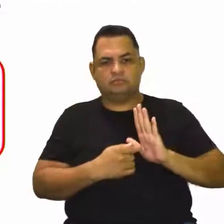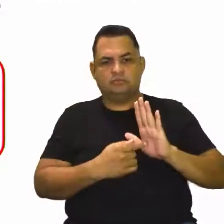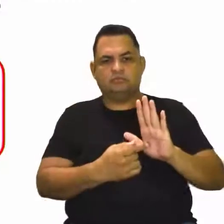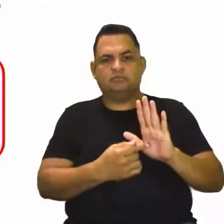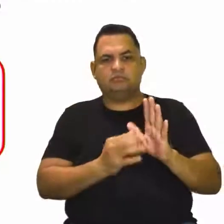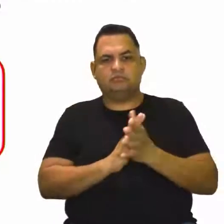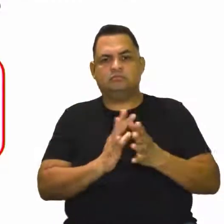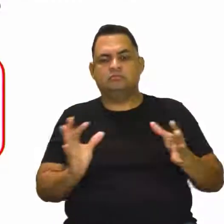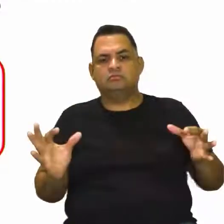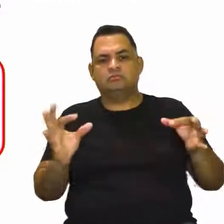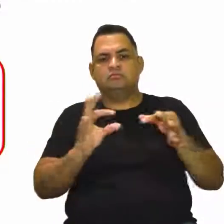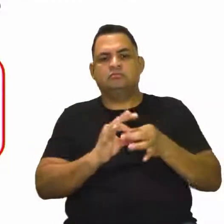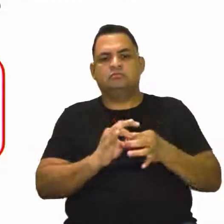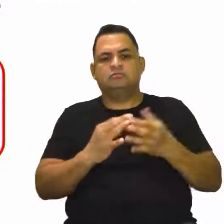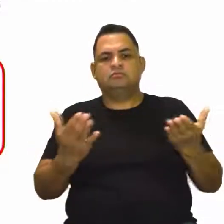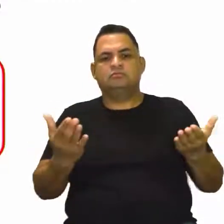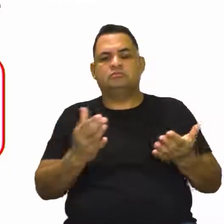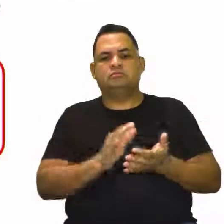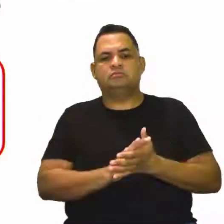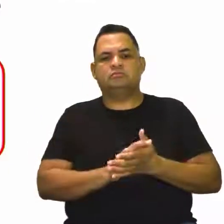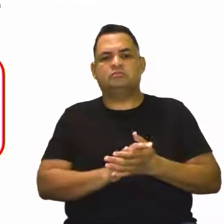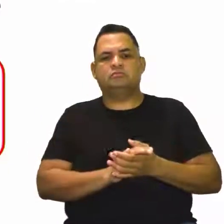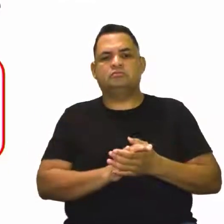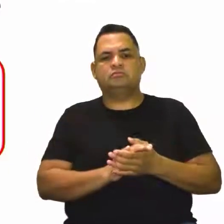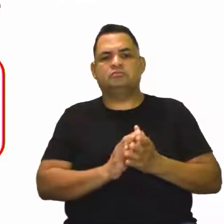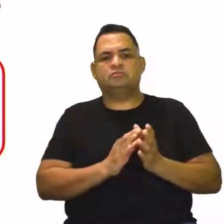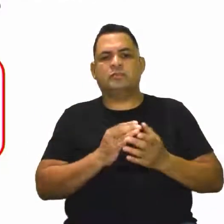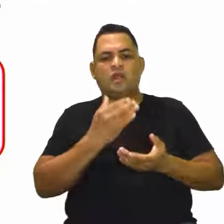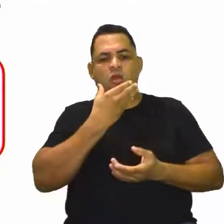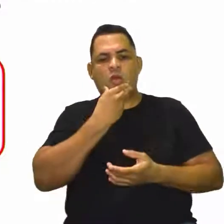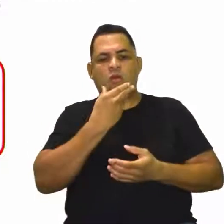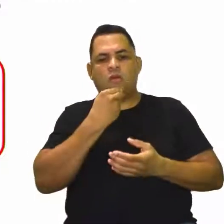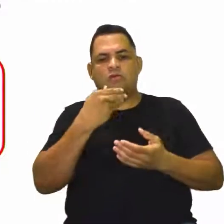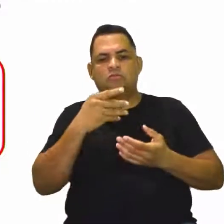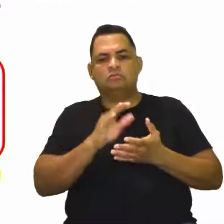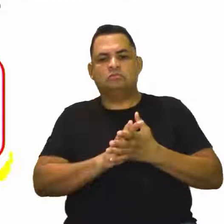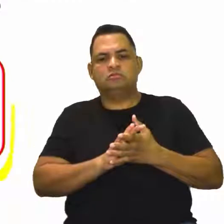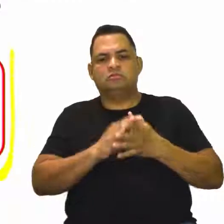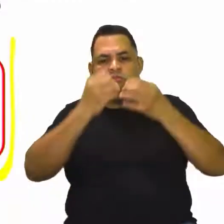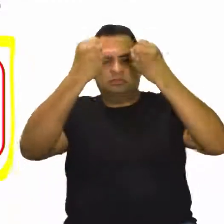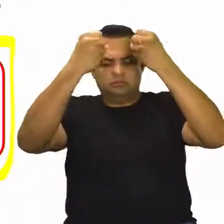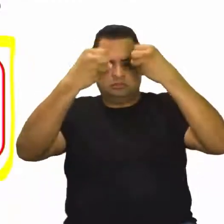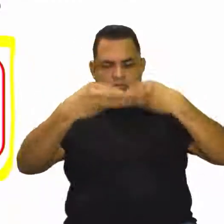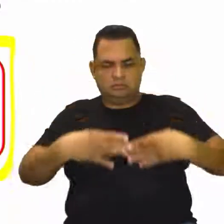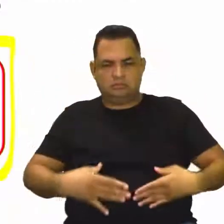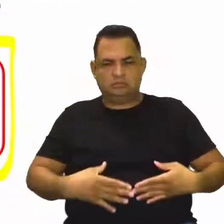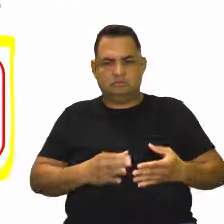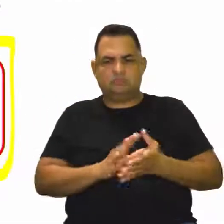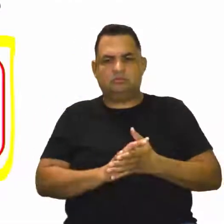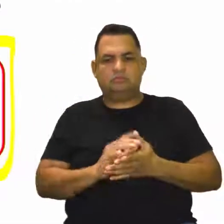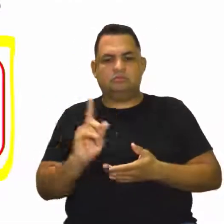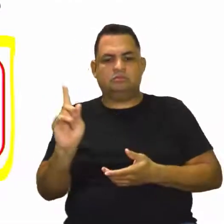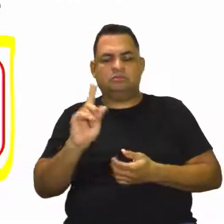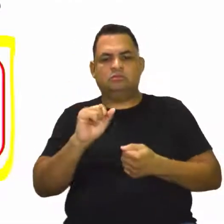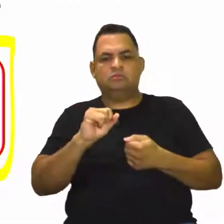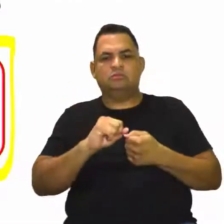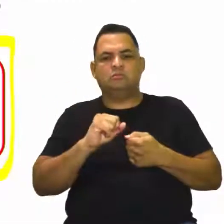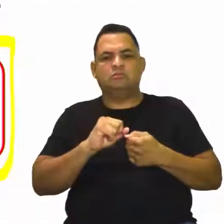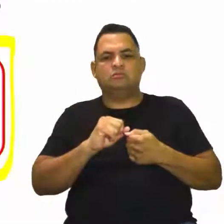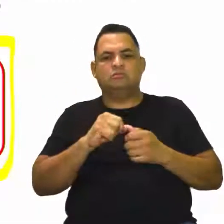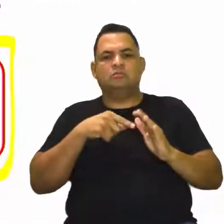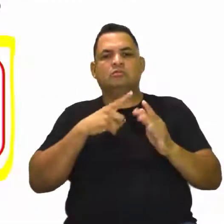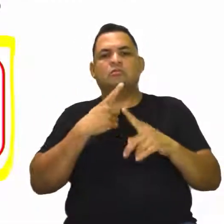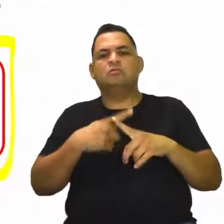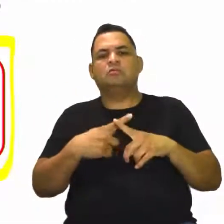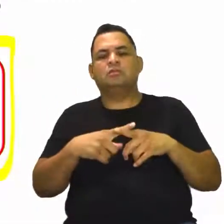para contextualizar mais um pouco, que a maior parte desses homens, eles justificam o não fazer por